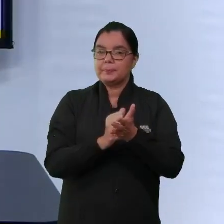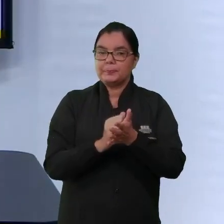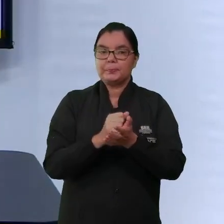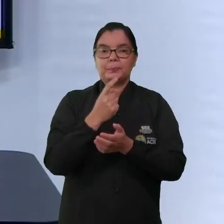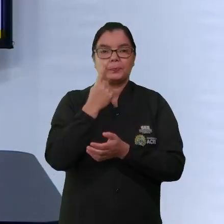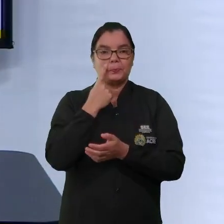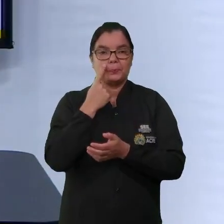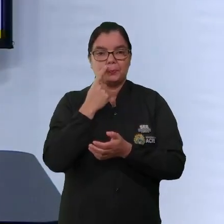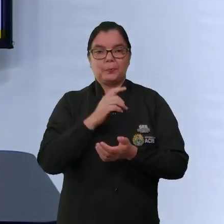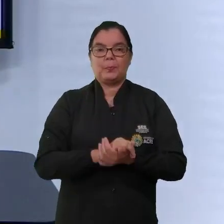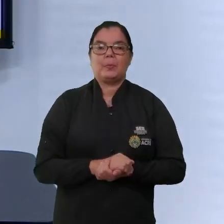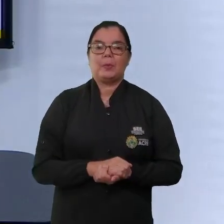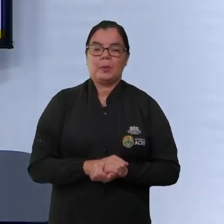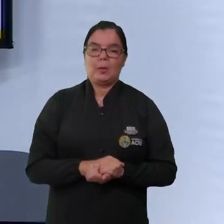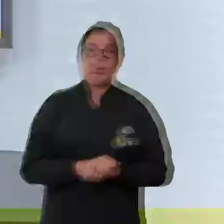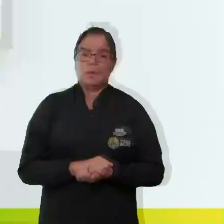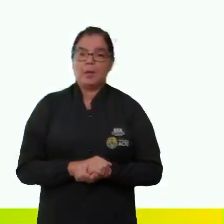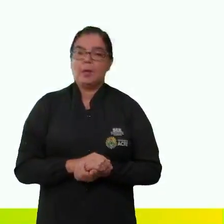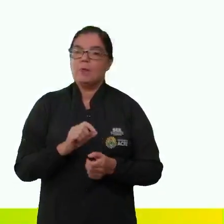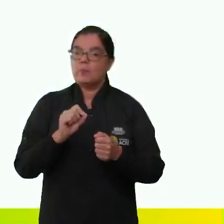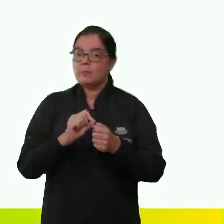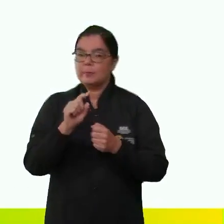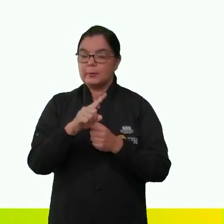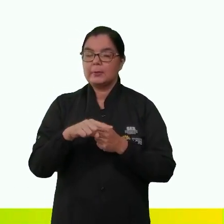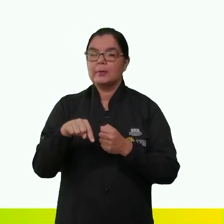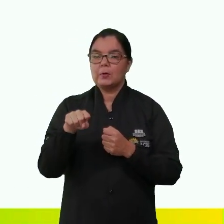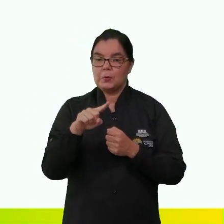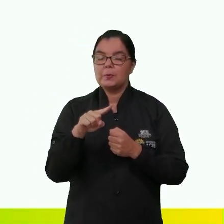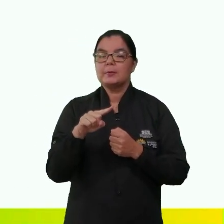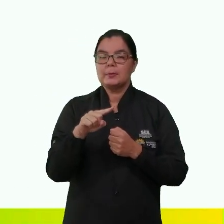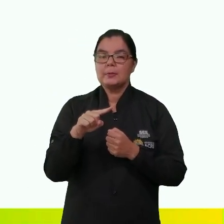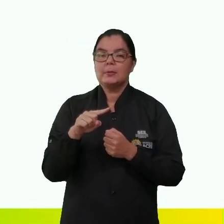Olha aí comigo. Eu vou fazer para vocês